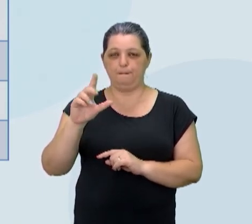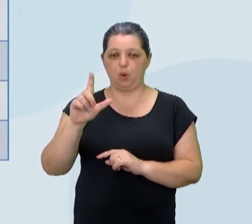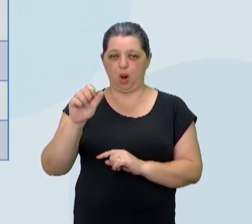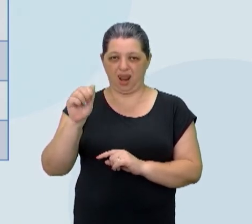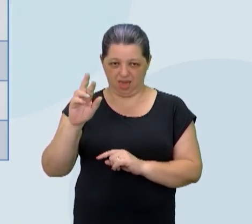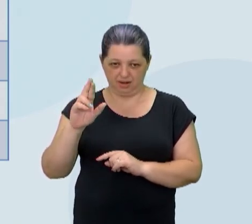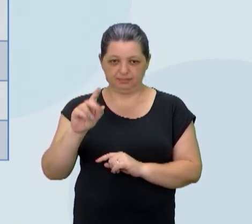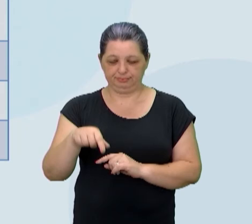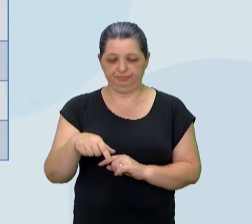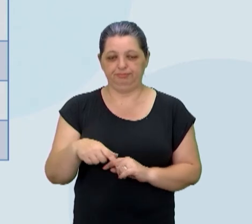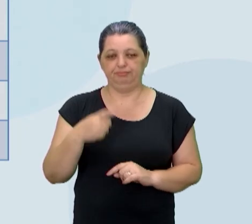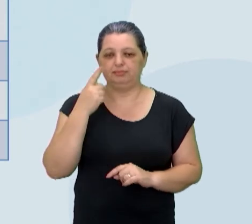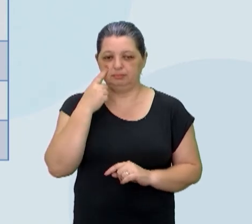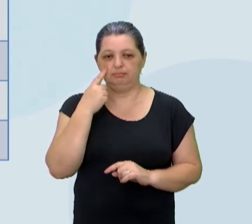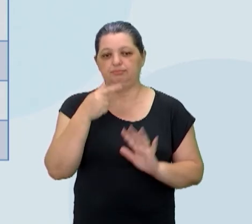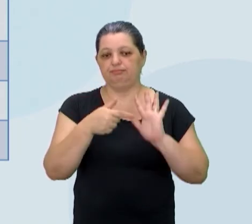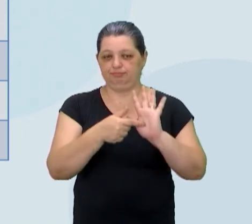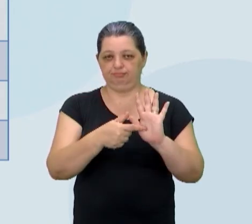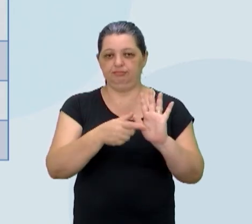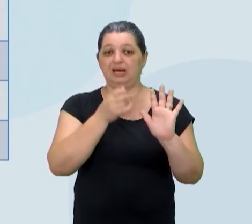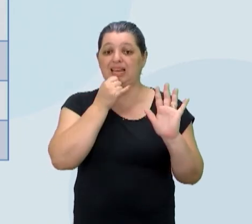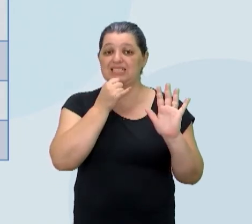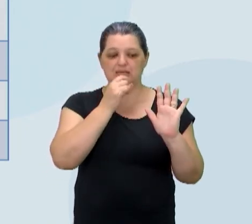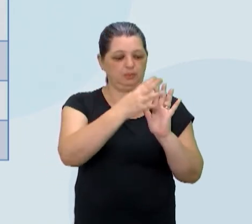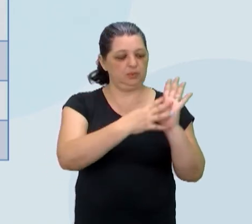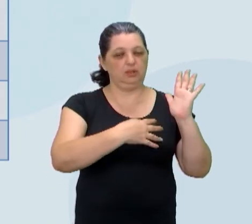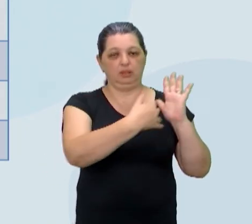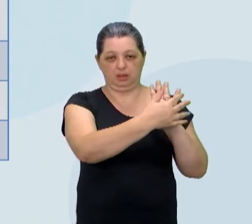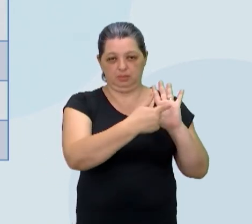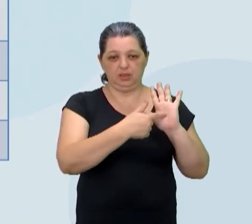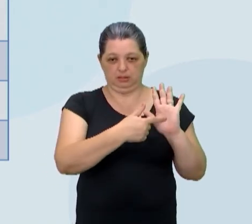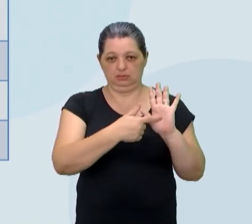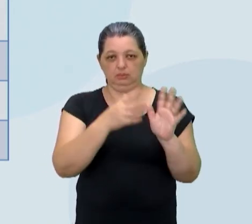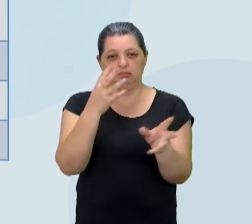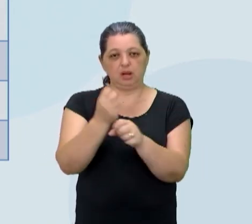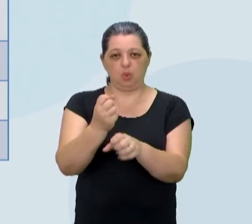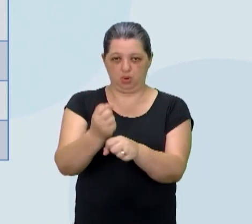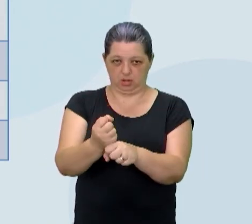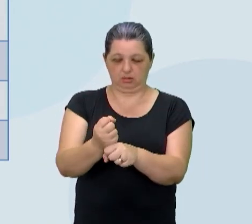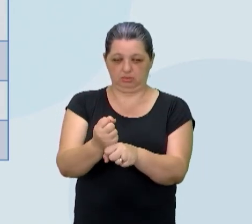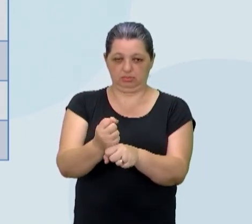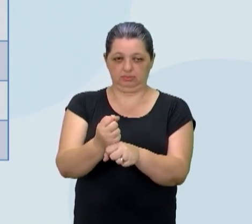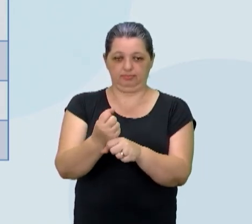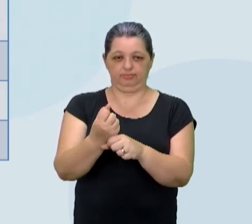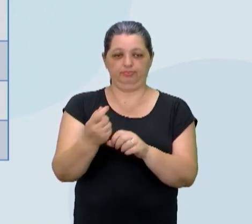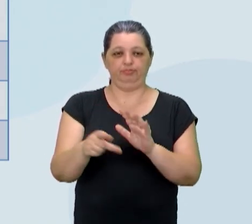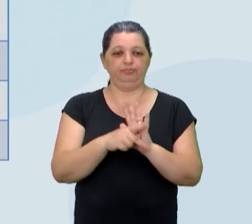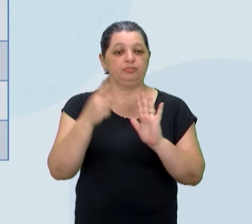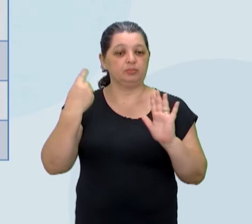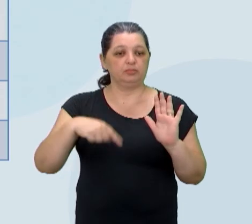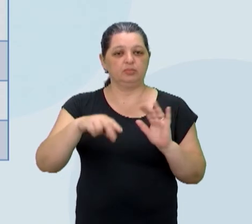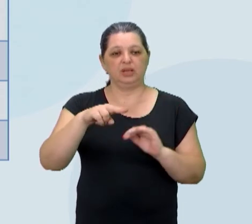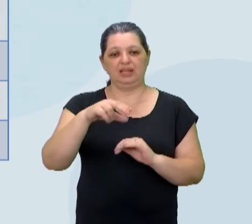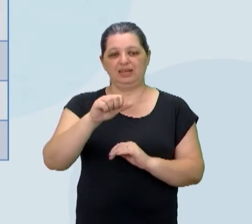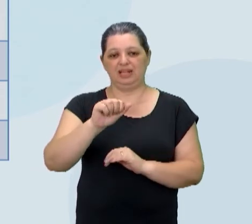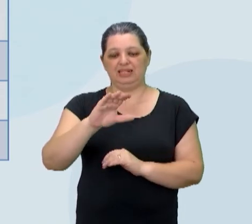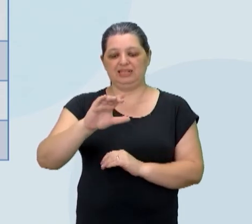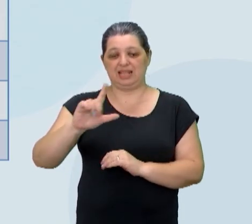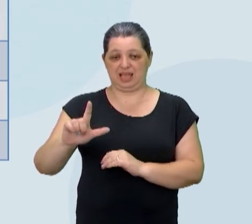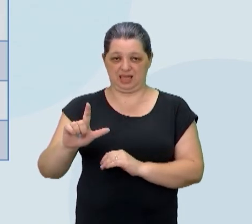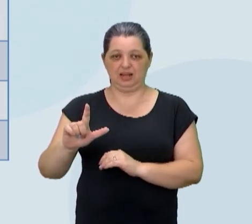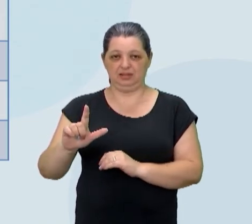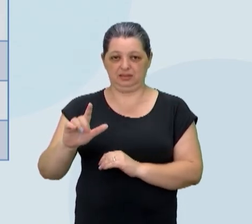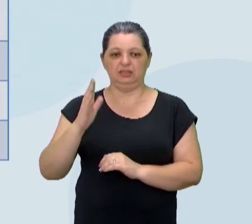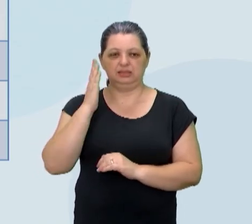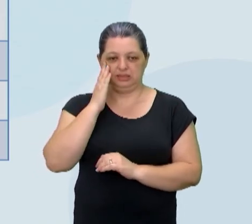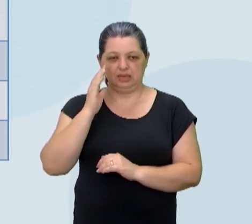tinha falado para vocês? Eu trouxe como exemplo na tabela, calculando. E o último, NaCl. O Cl a